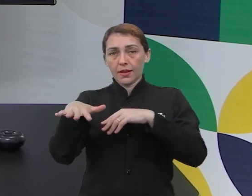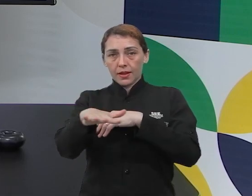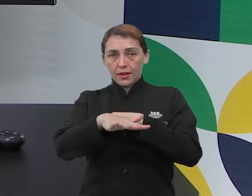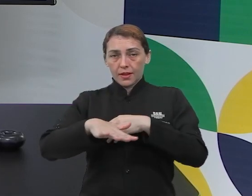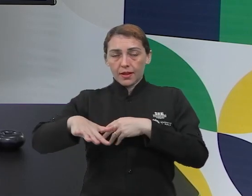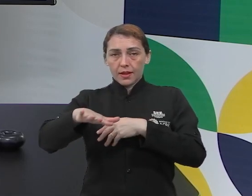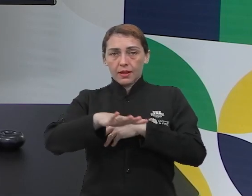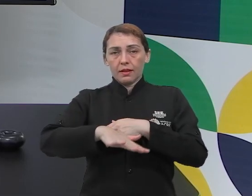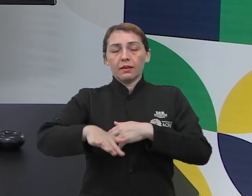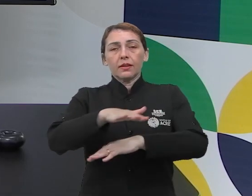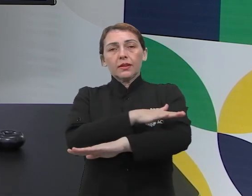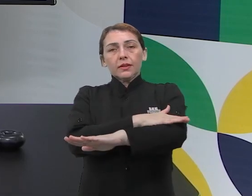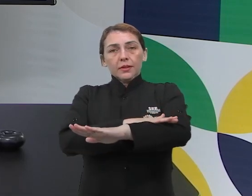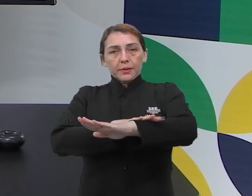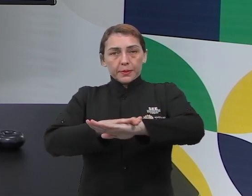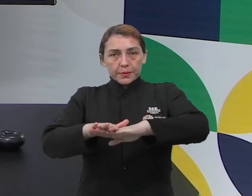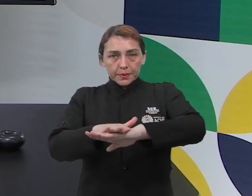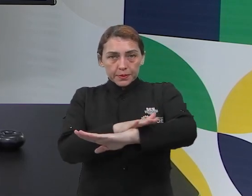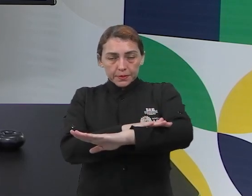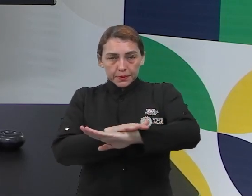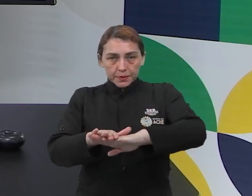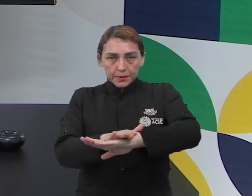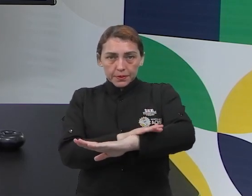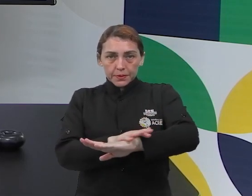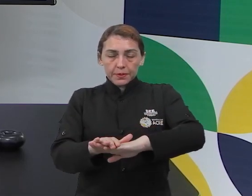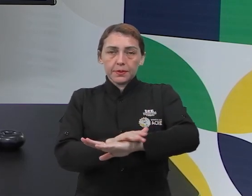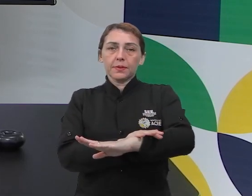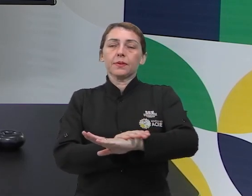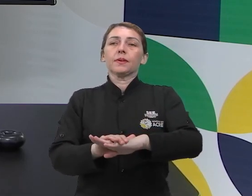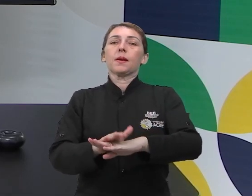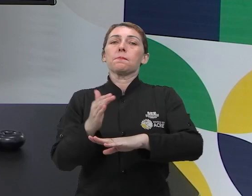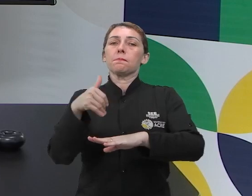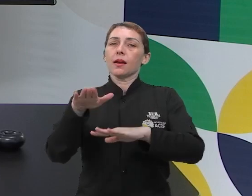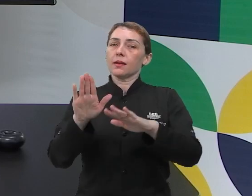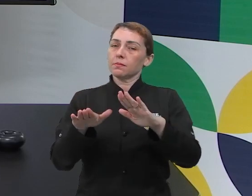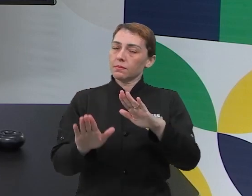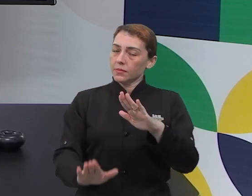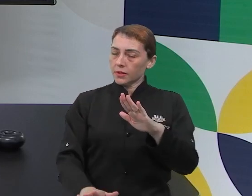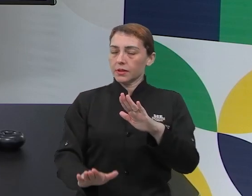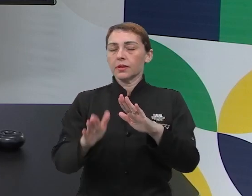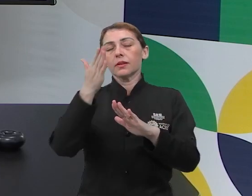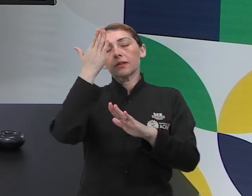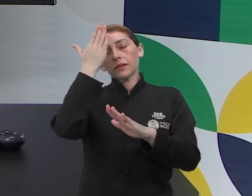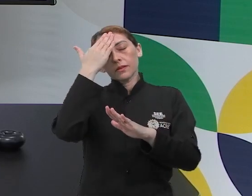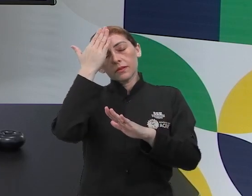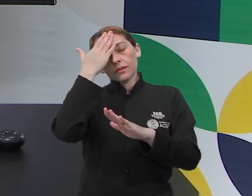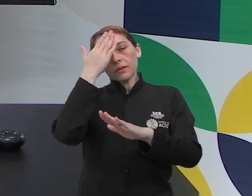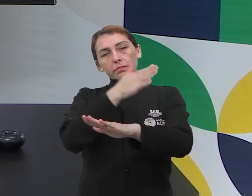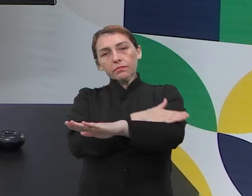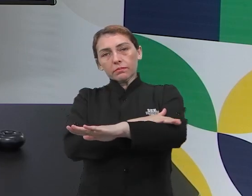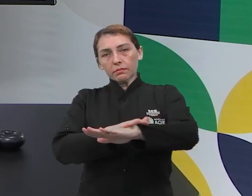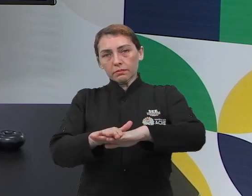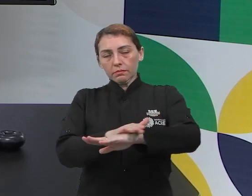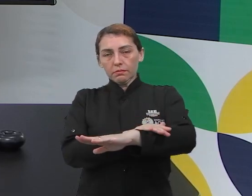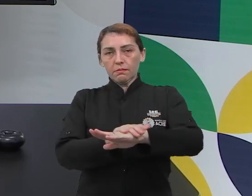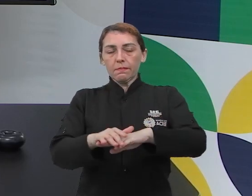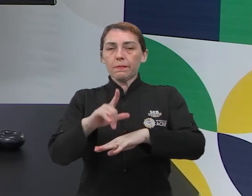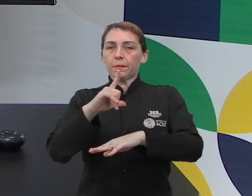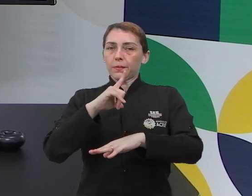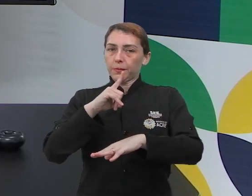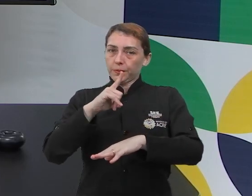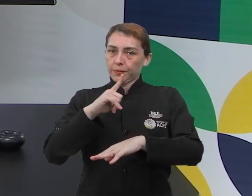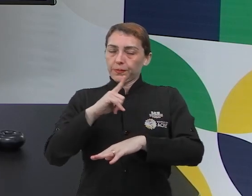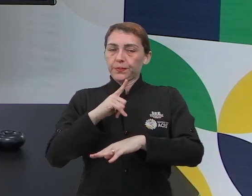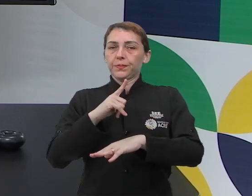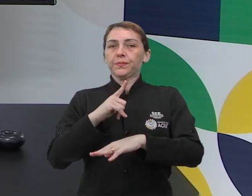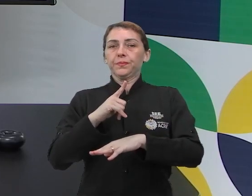áreas mais planas, os gradientes, né, a velocidade do rio é mais baixo, então eu sei que na planície, né, nós temos ali uma área bem